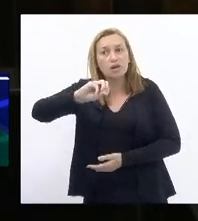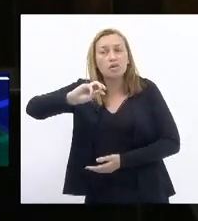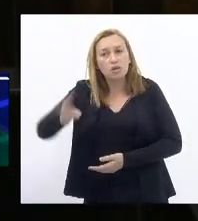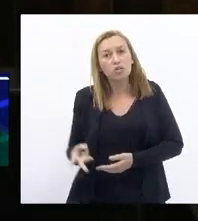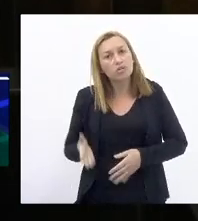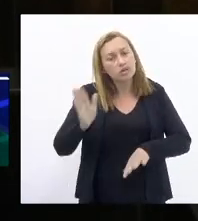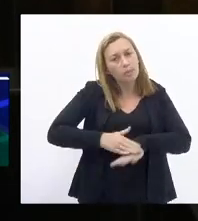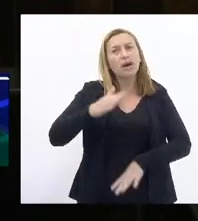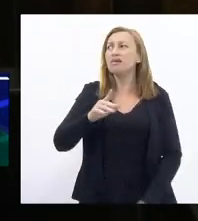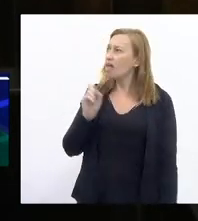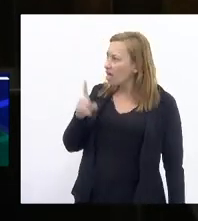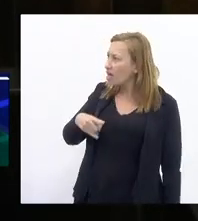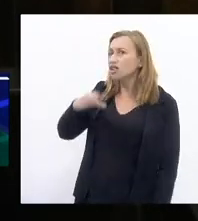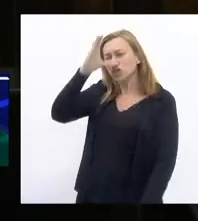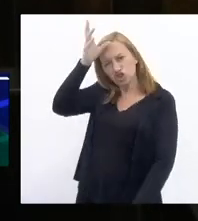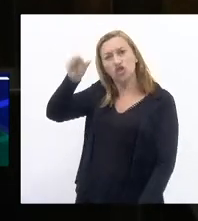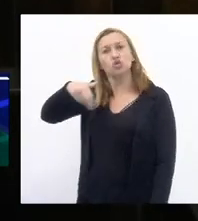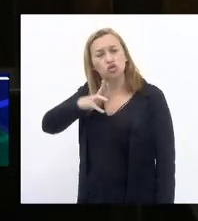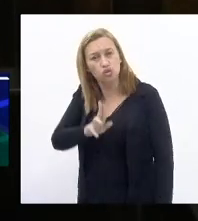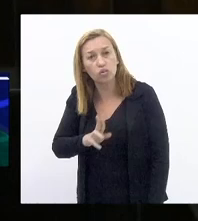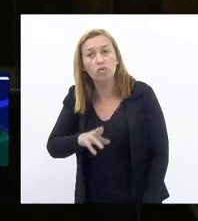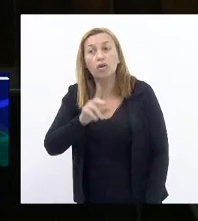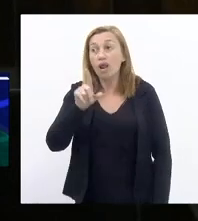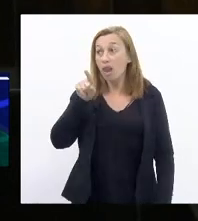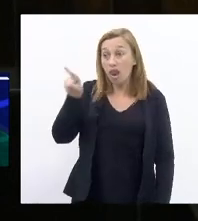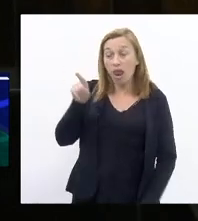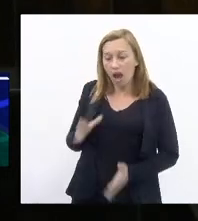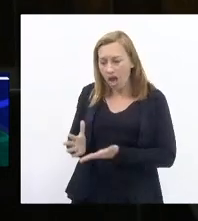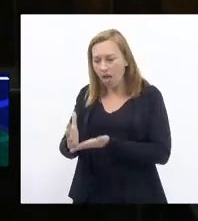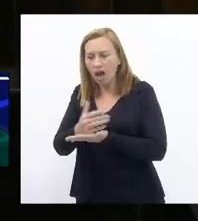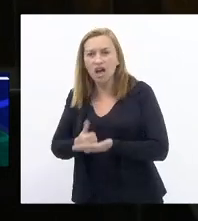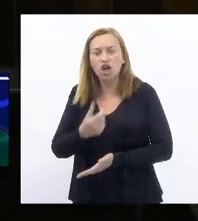isso mesmo, Tiaju. Lá se arrecada